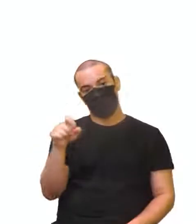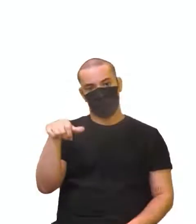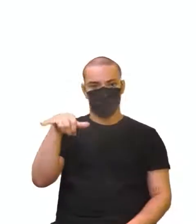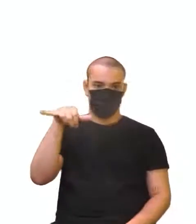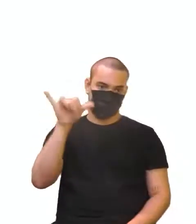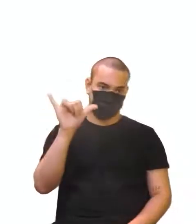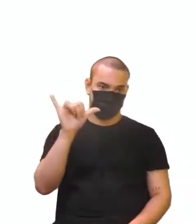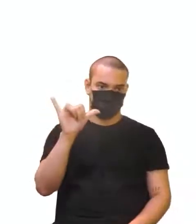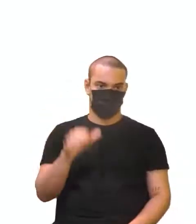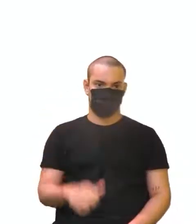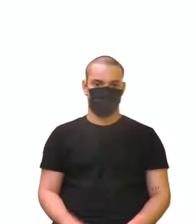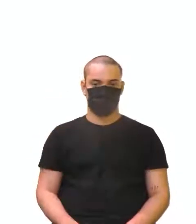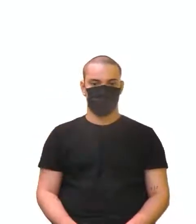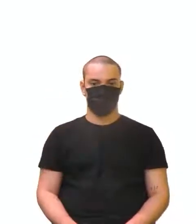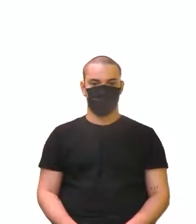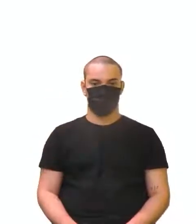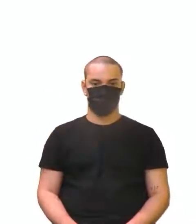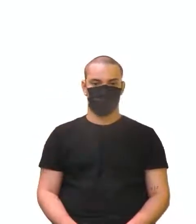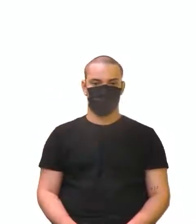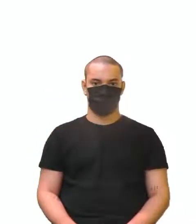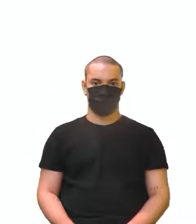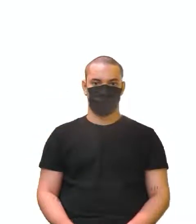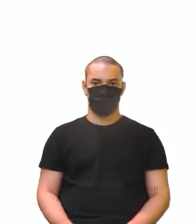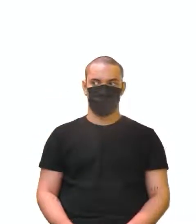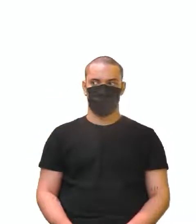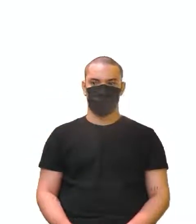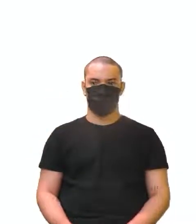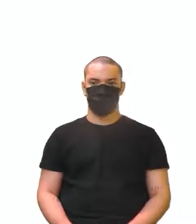esses indivíduos, vamos lá, prof? O professor gosta de fazer cruzamento, né?